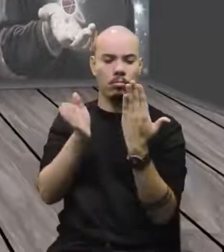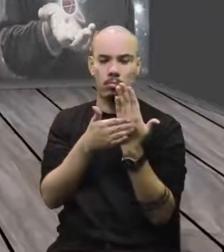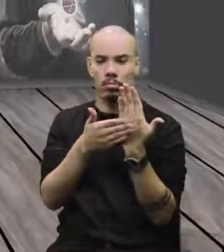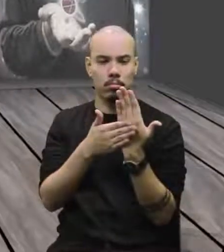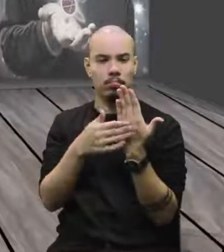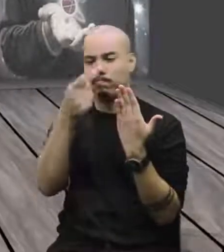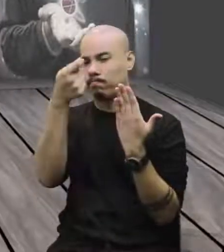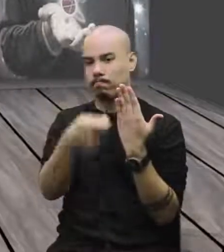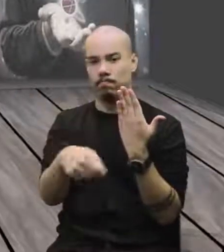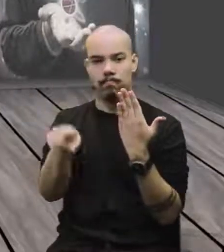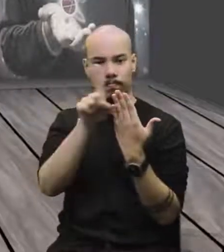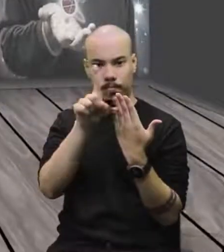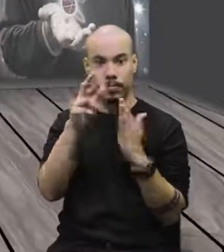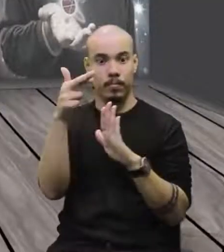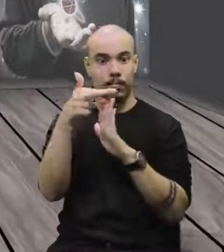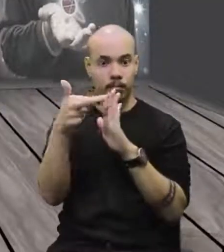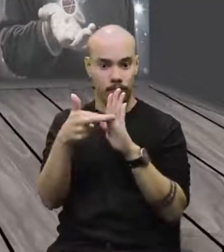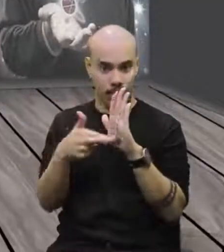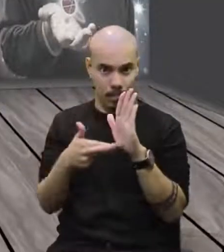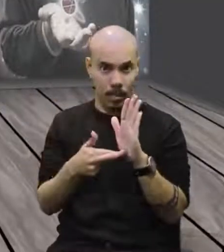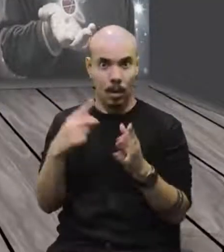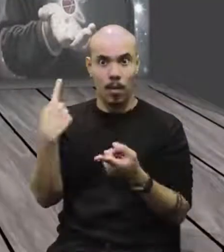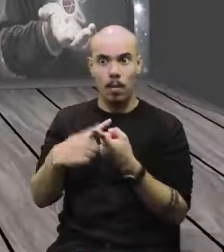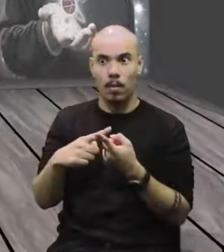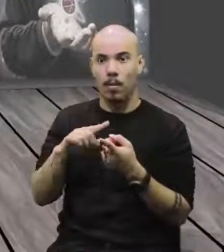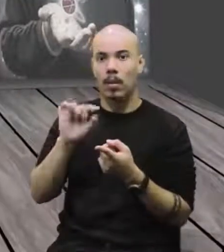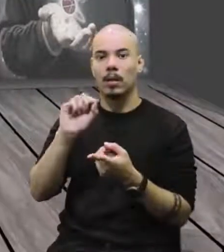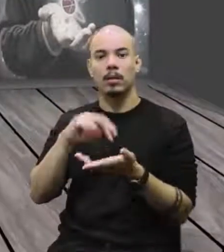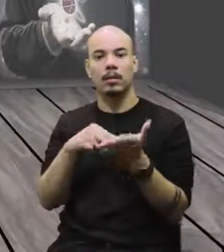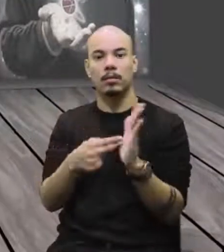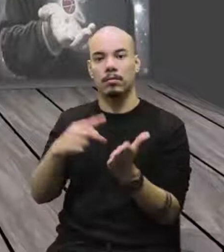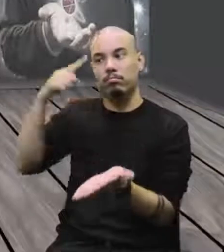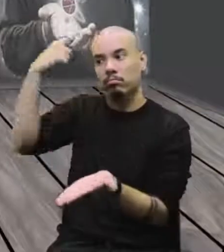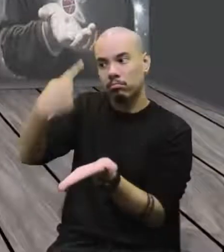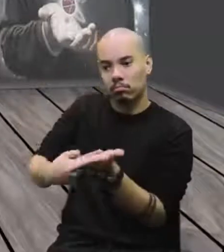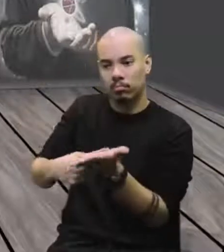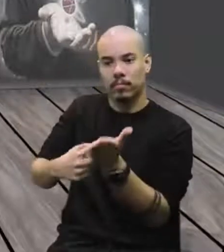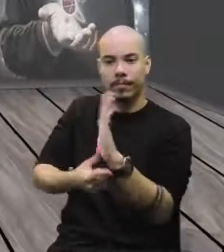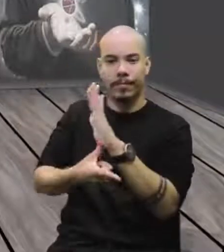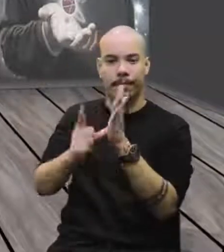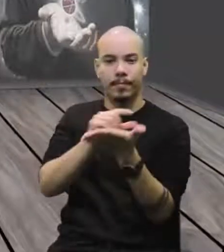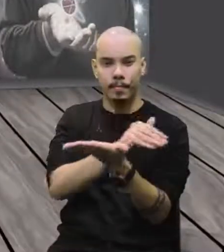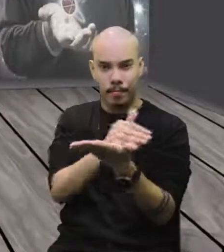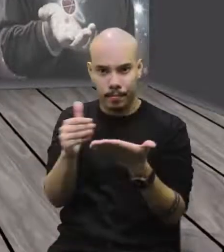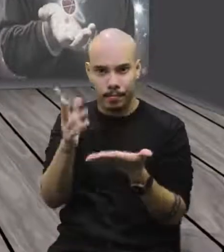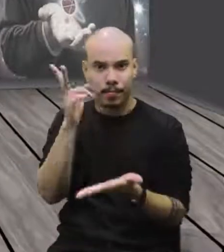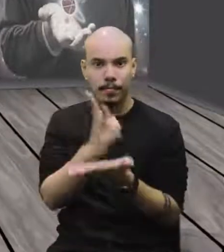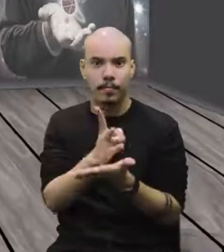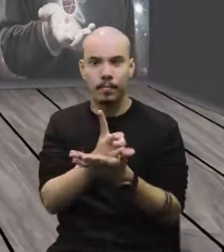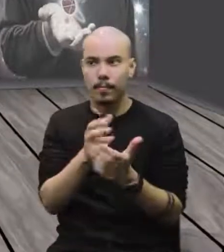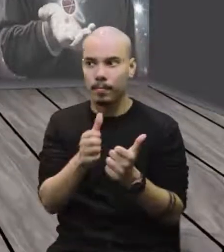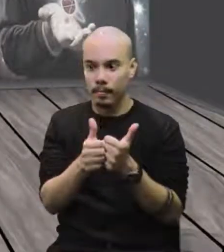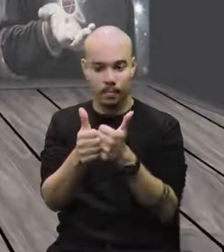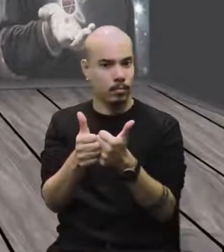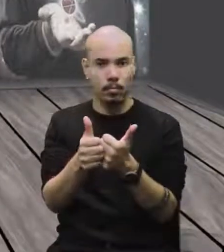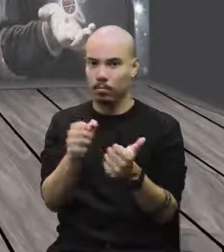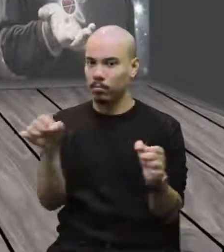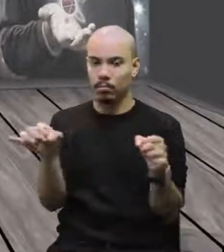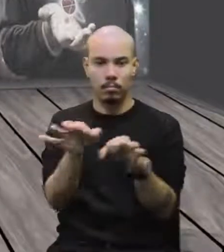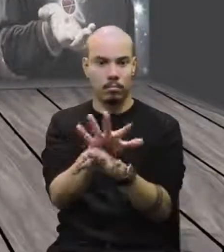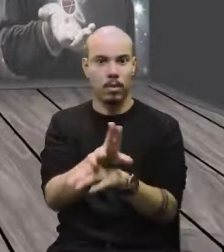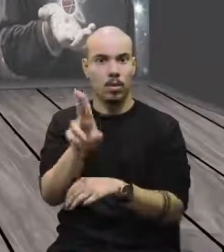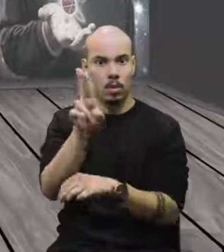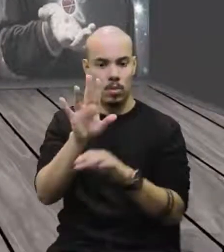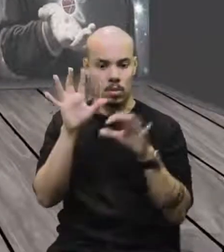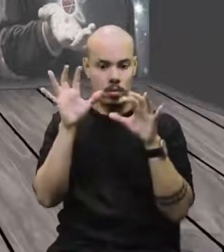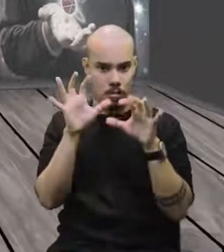da frente. Regra da mão direita. Como já falou, né? Convenciona algo, no início já falamos. Sentido da corrente convencional, pronto. Vamos usar isso